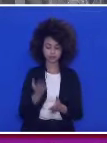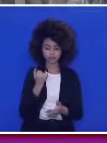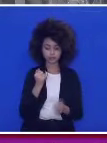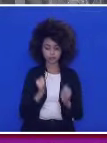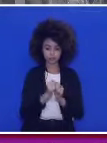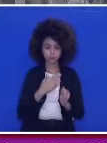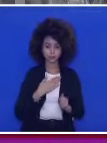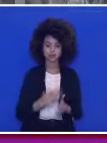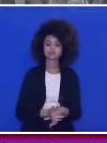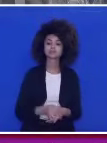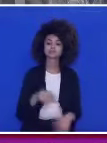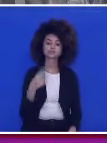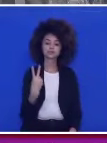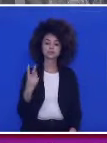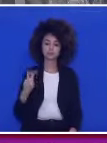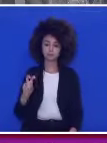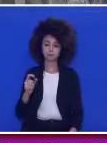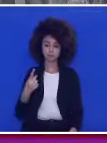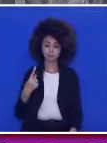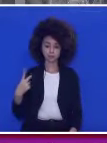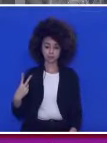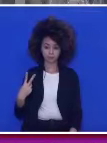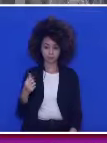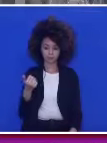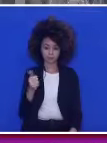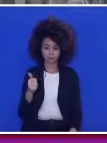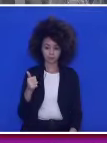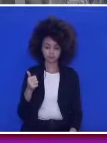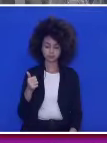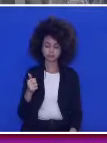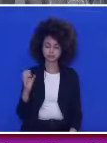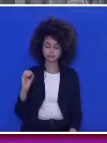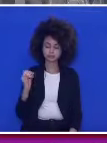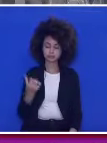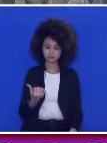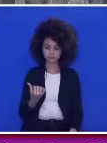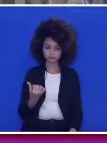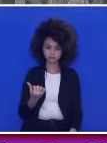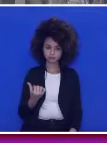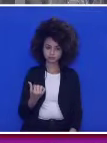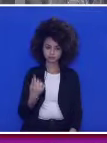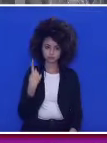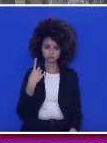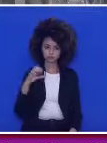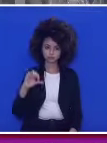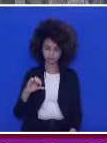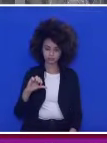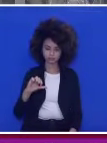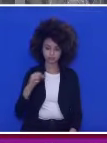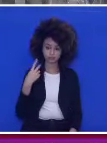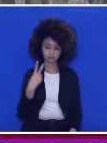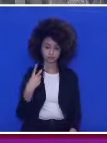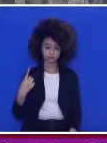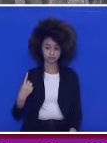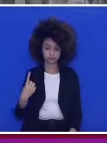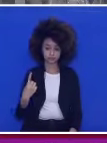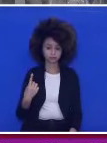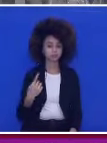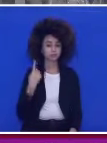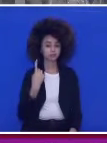comigo. 25, 12, 11, 06, 19,